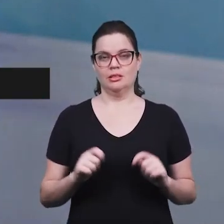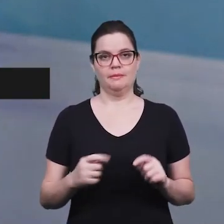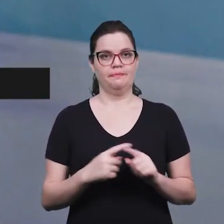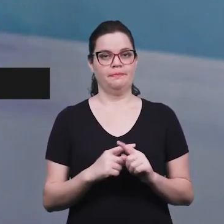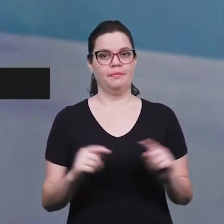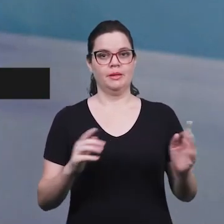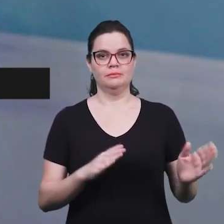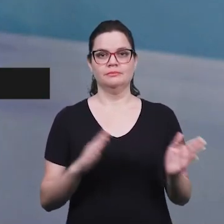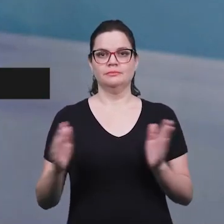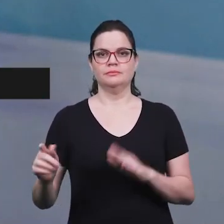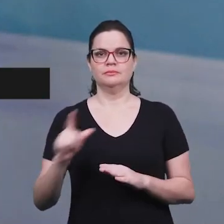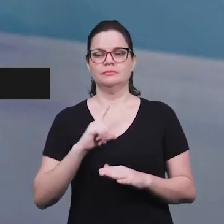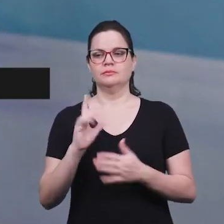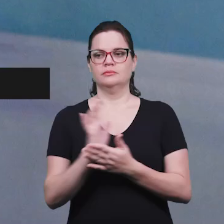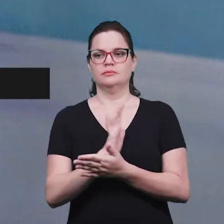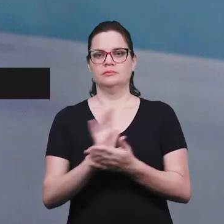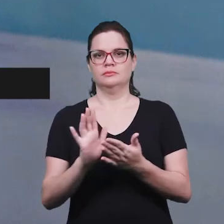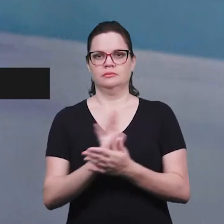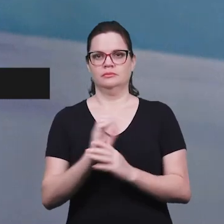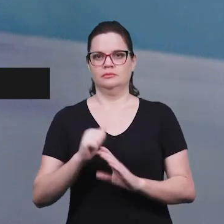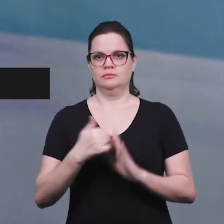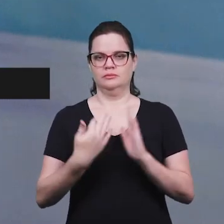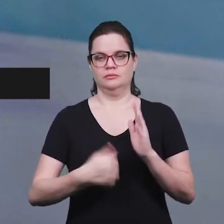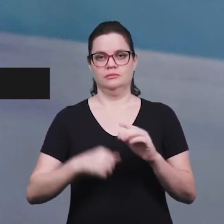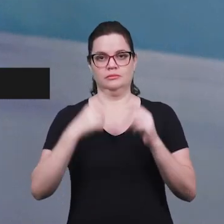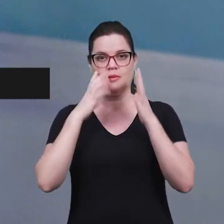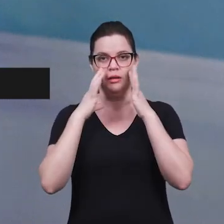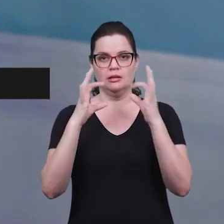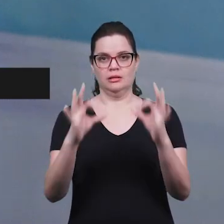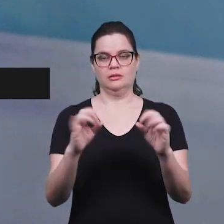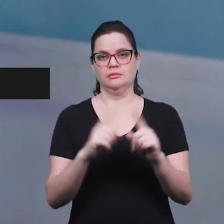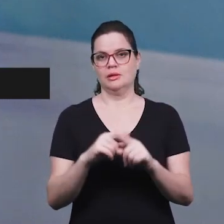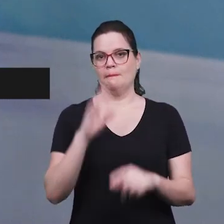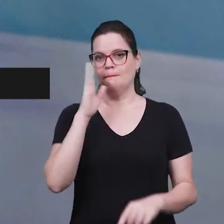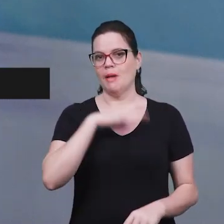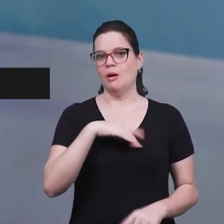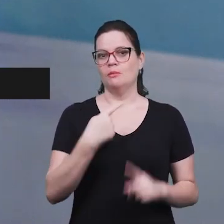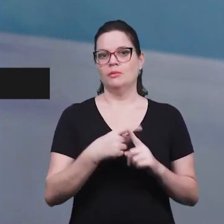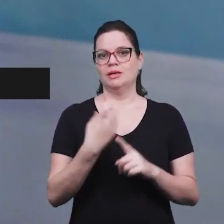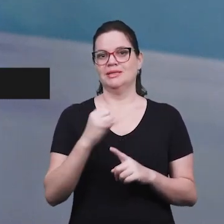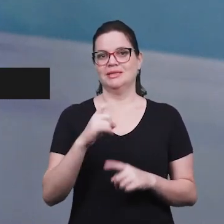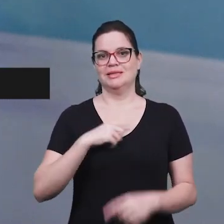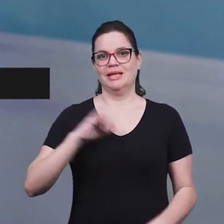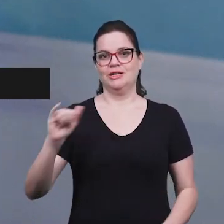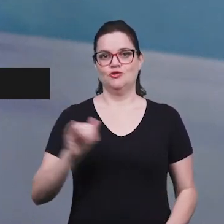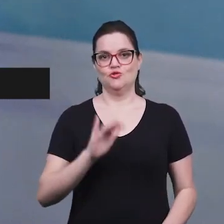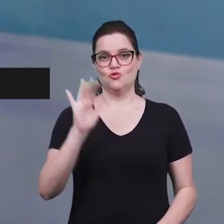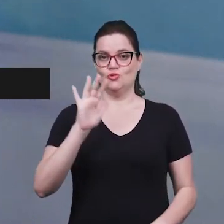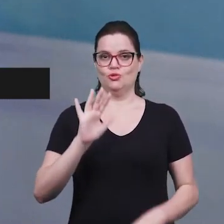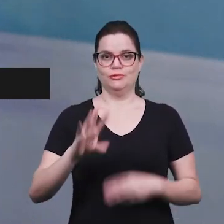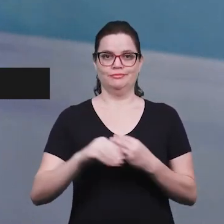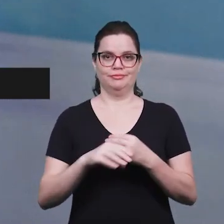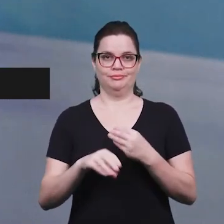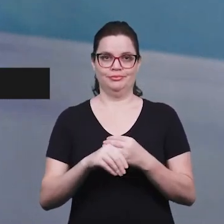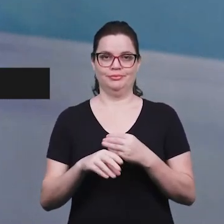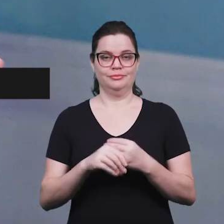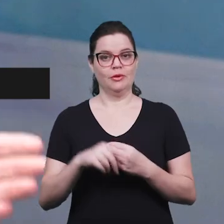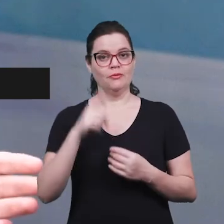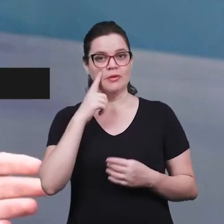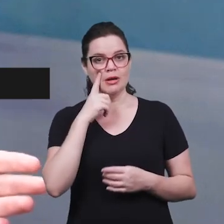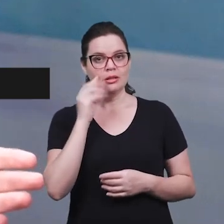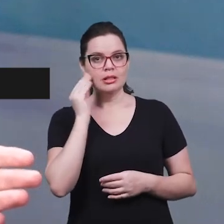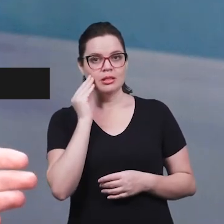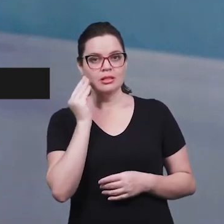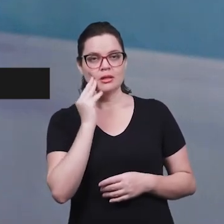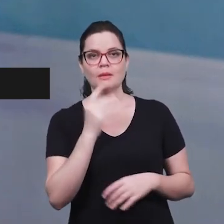Mas existe alguns aspectos que chamam atenção. Vilão, por exemplo, quando se tem juros embutidos. Faça